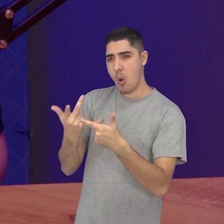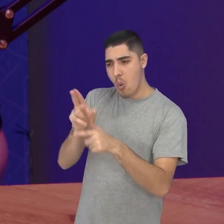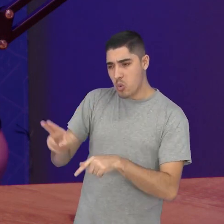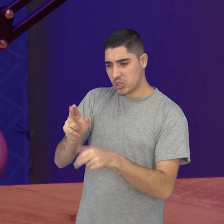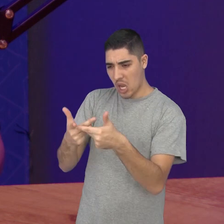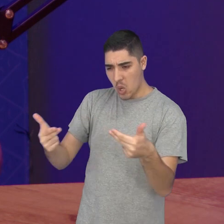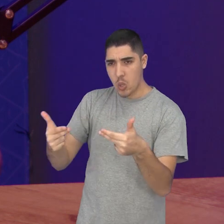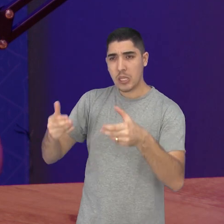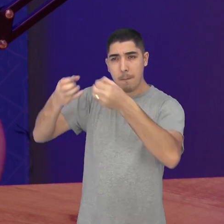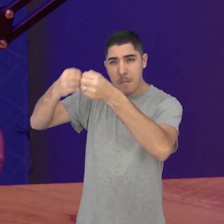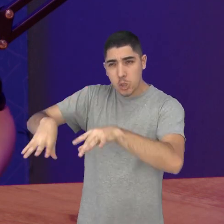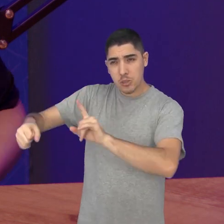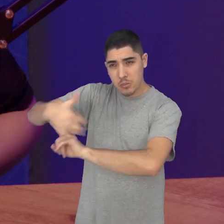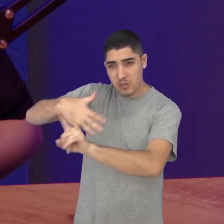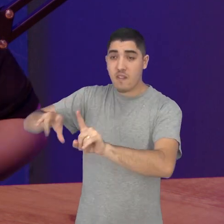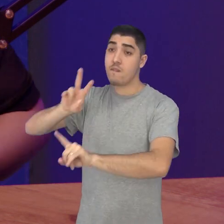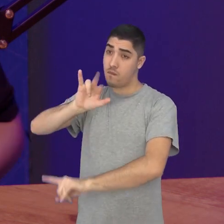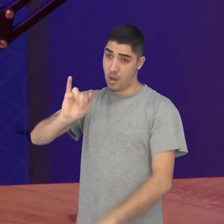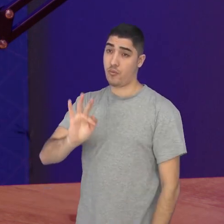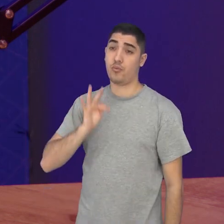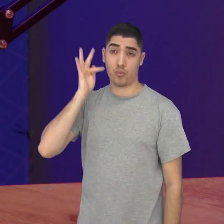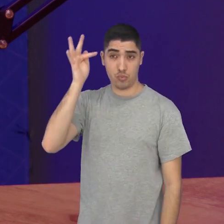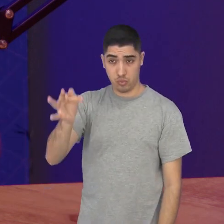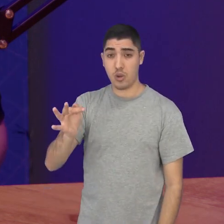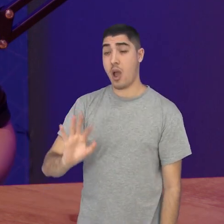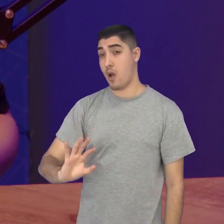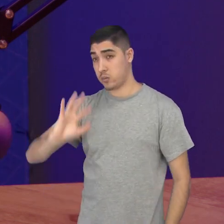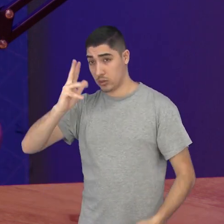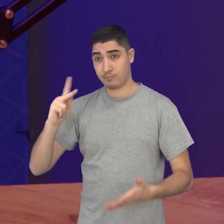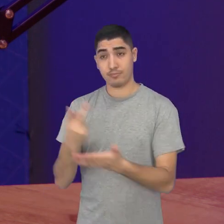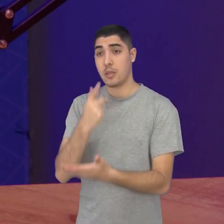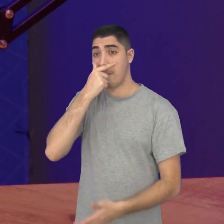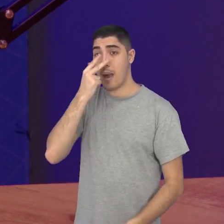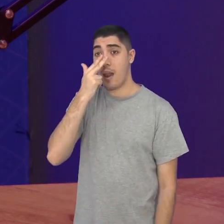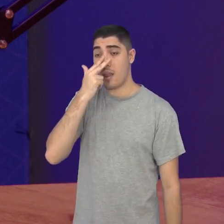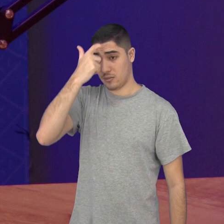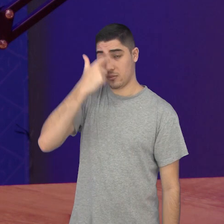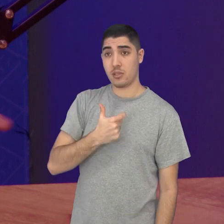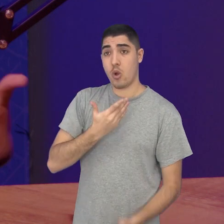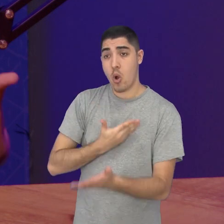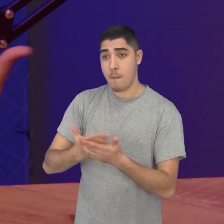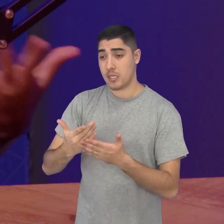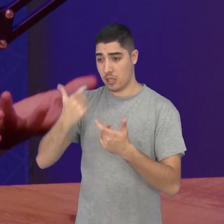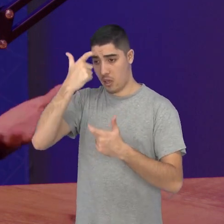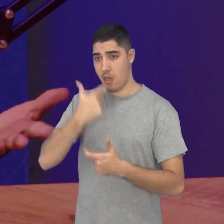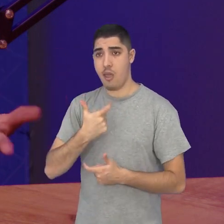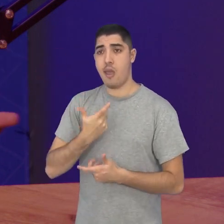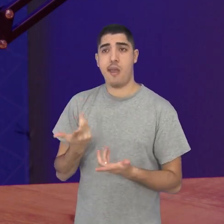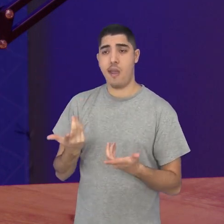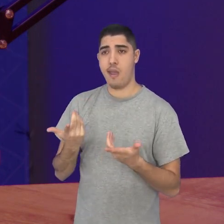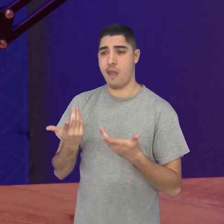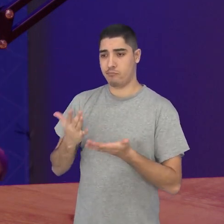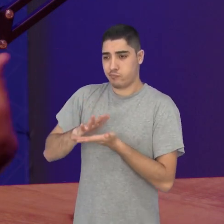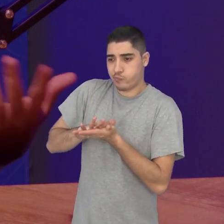fazem mal e que só agridem o meio ambiente, vai chegar uma hora que a gente vai se atacar, né, e causar a nossa própria extinção.